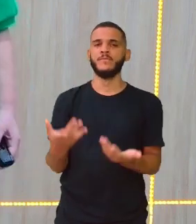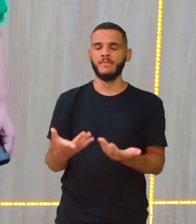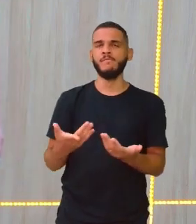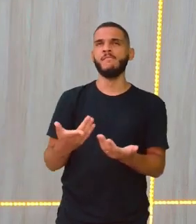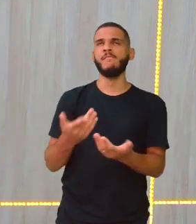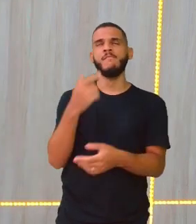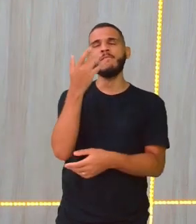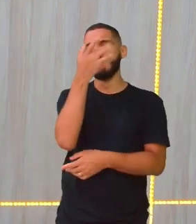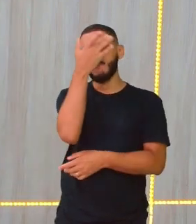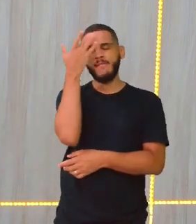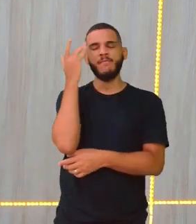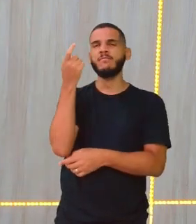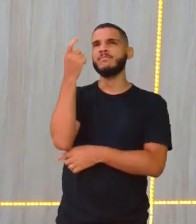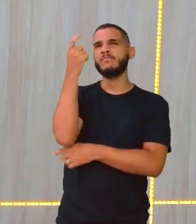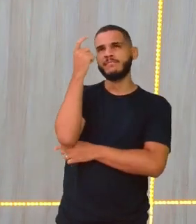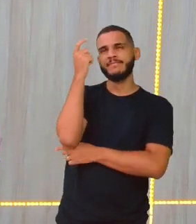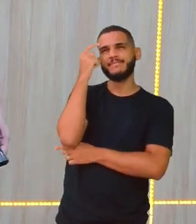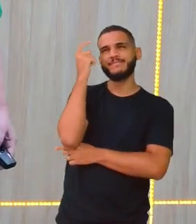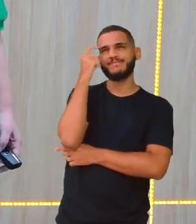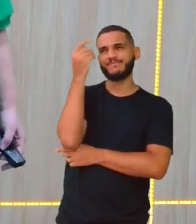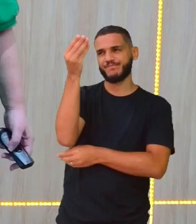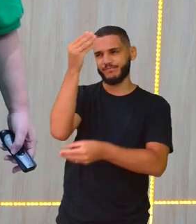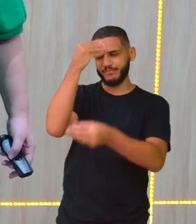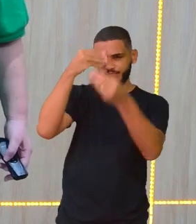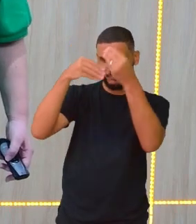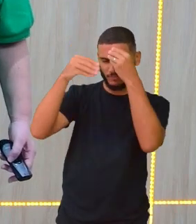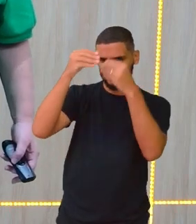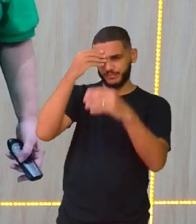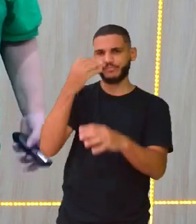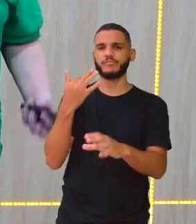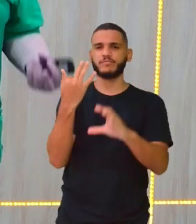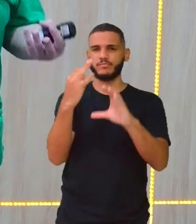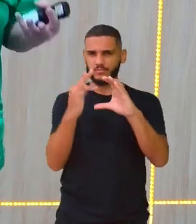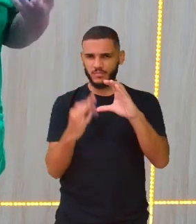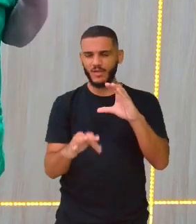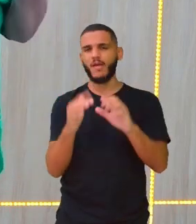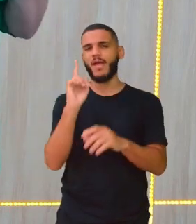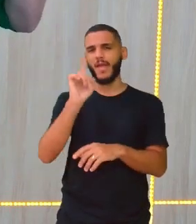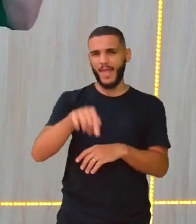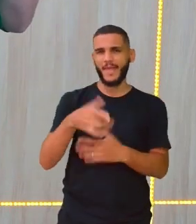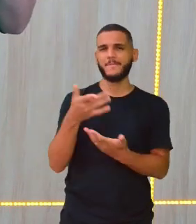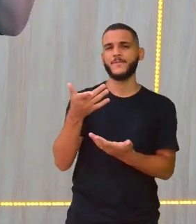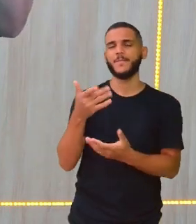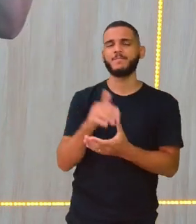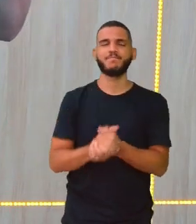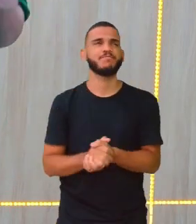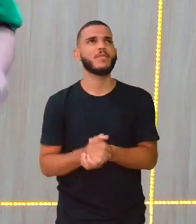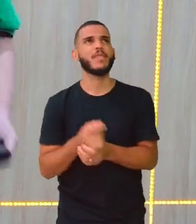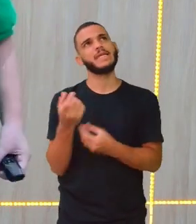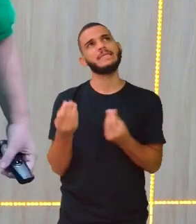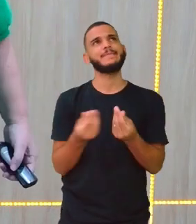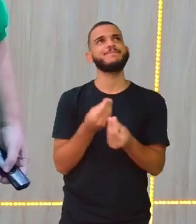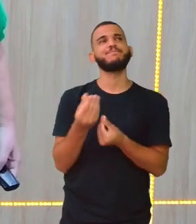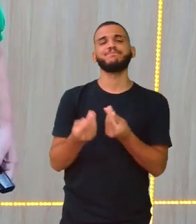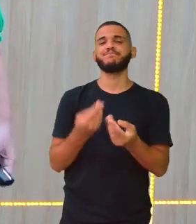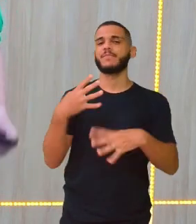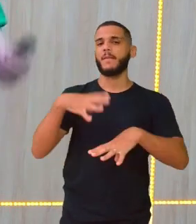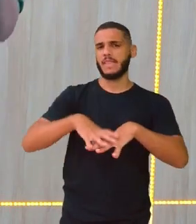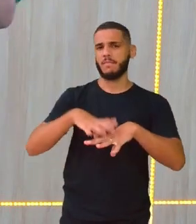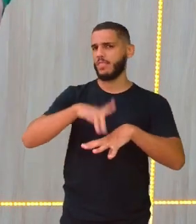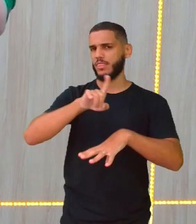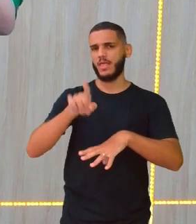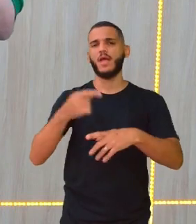fórmula não é, nem nunca vai ser matemática. Matemática tem criatividade,